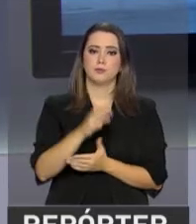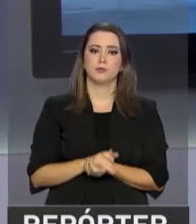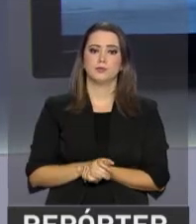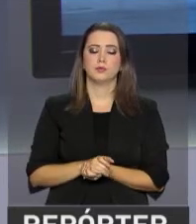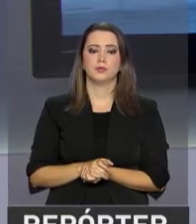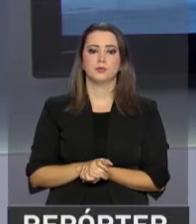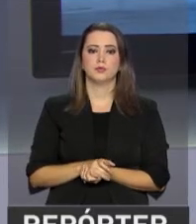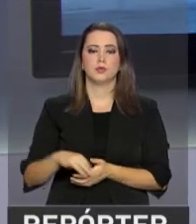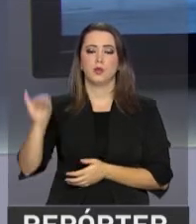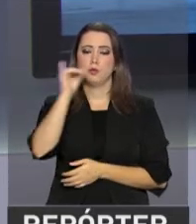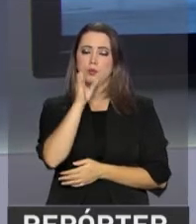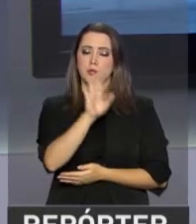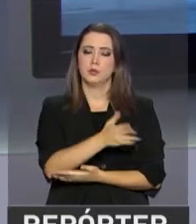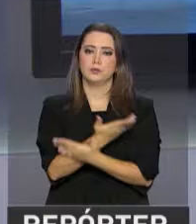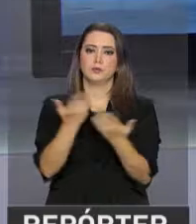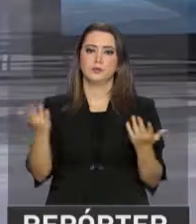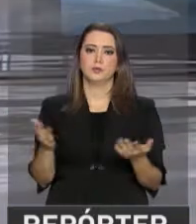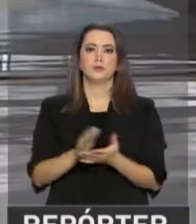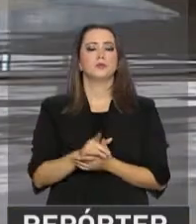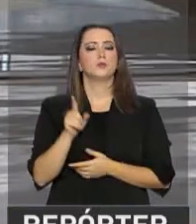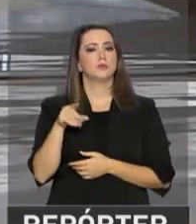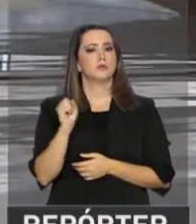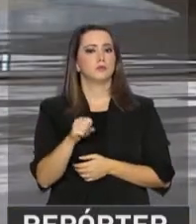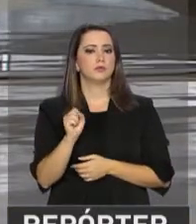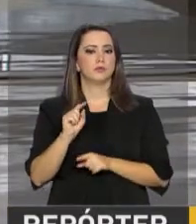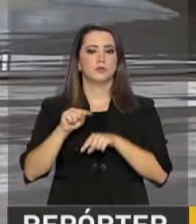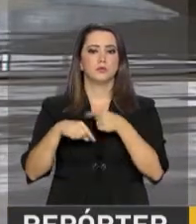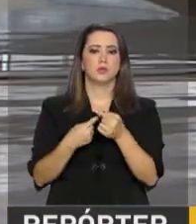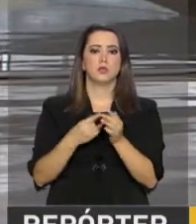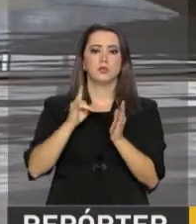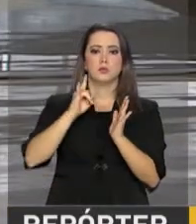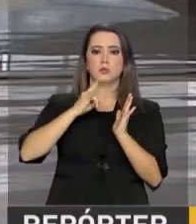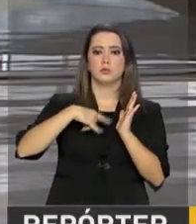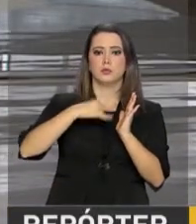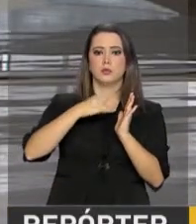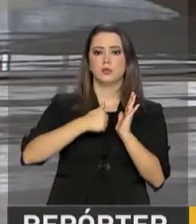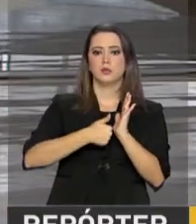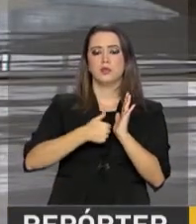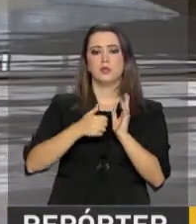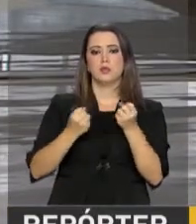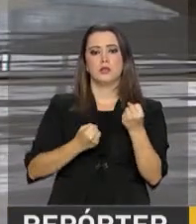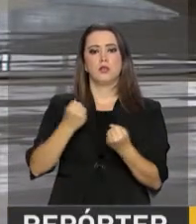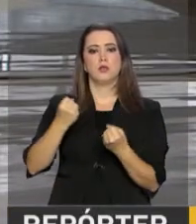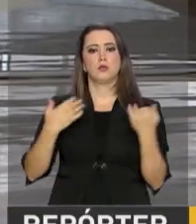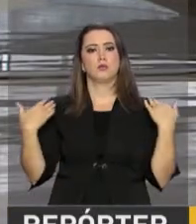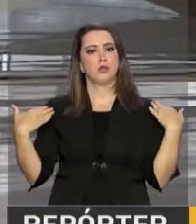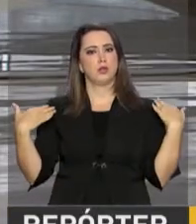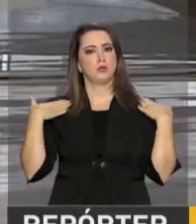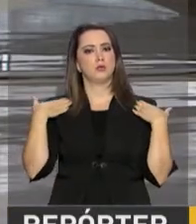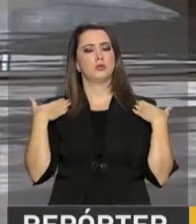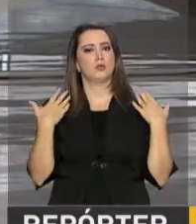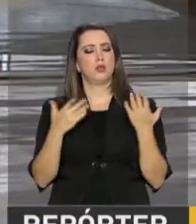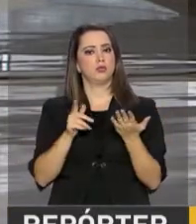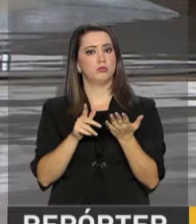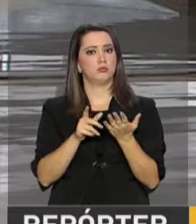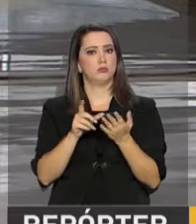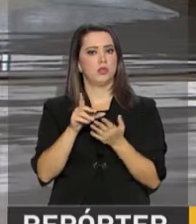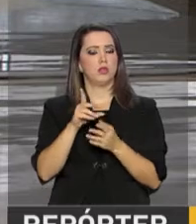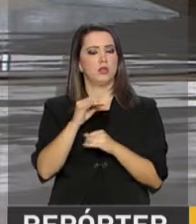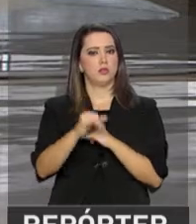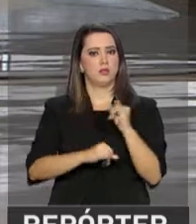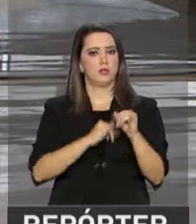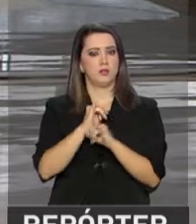gostar de roberto boa tarde a todos é isso mesmo depois da carteira nacional de habilitação na versão digital agora o